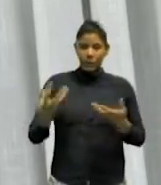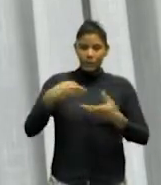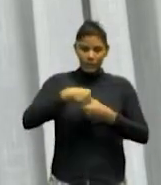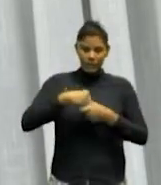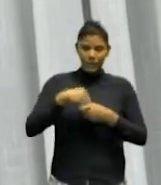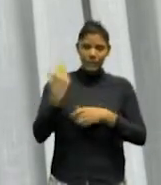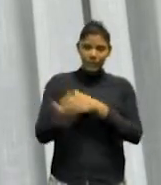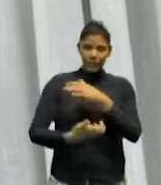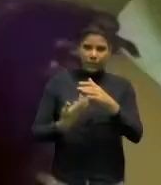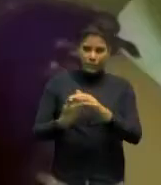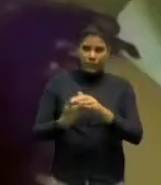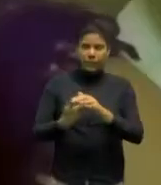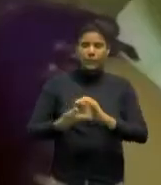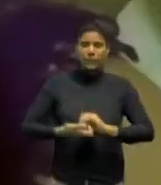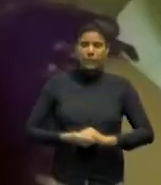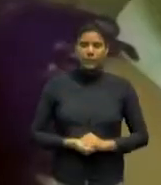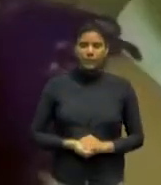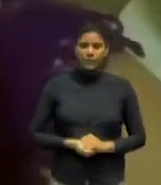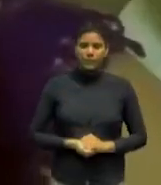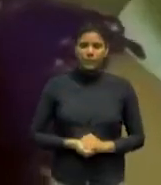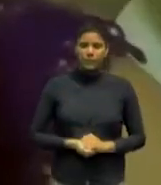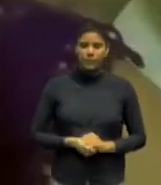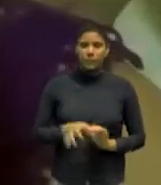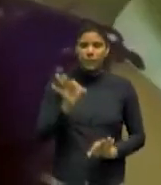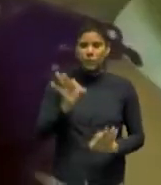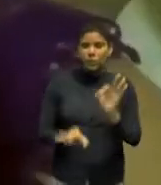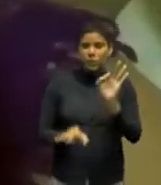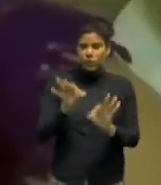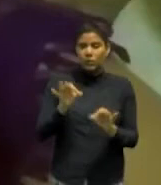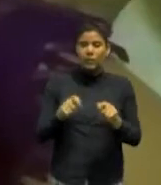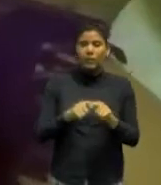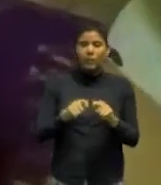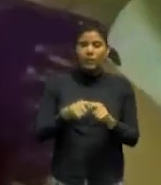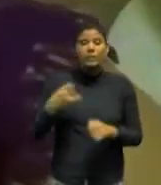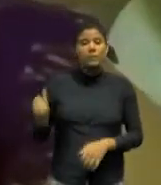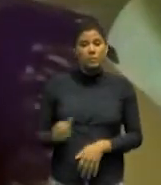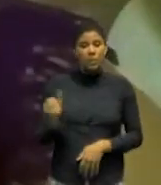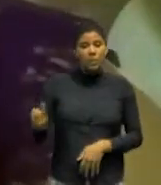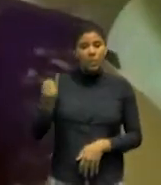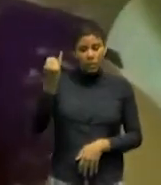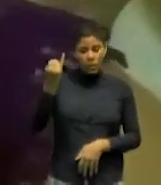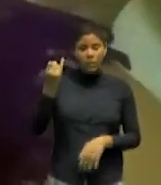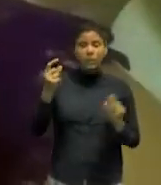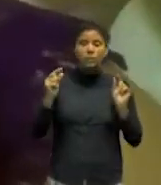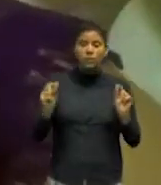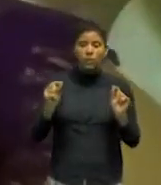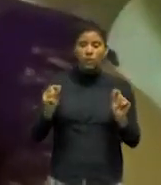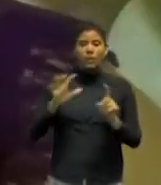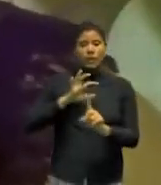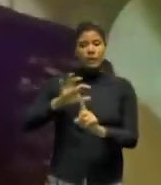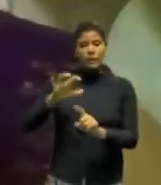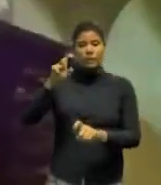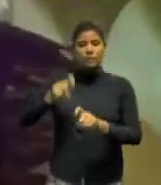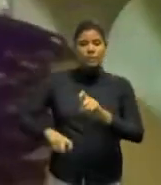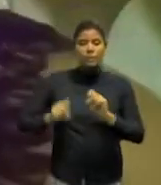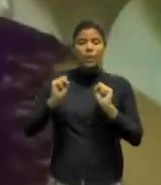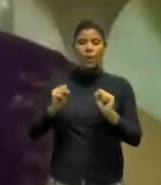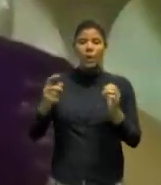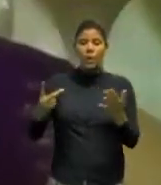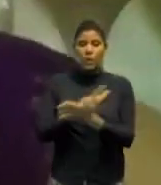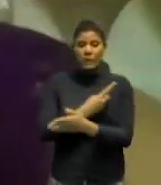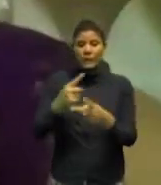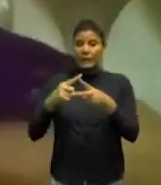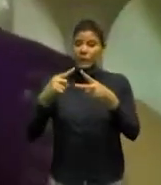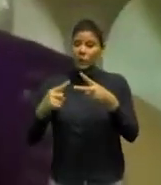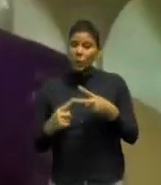da cultura também. A juíza faz ainda uma importante consideração. O assédio sexual pode acontecer de duas formas e